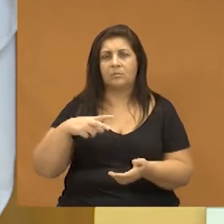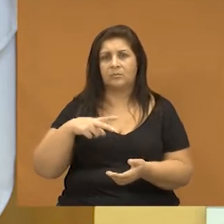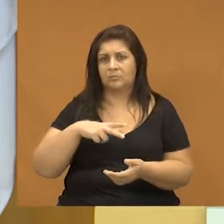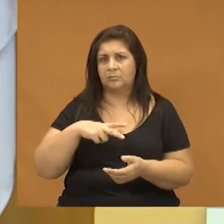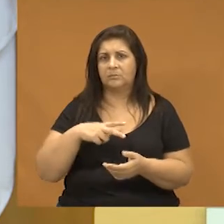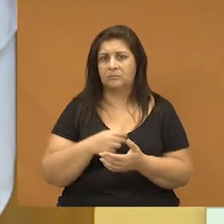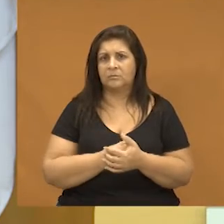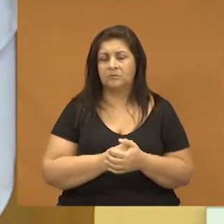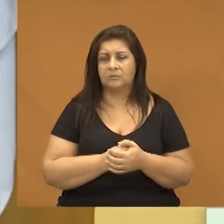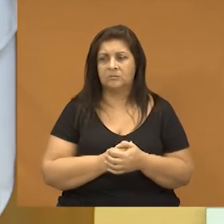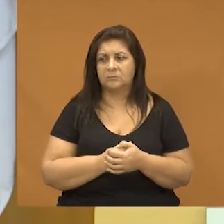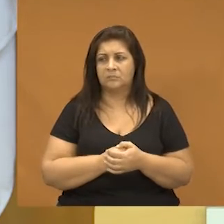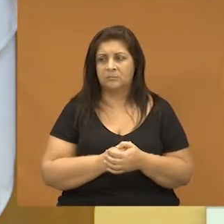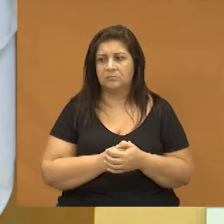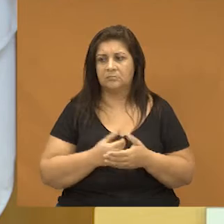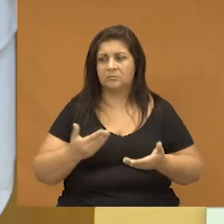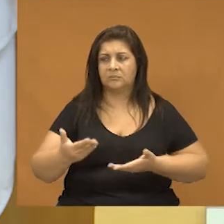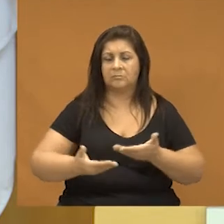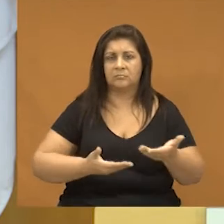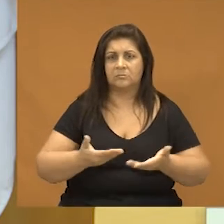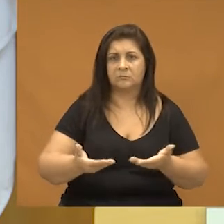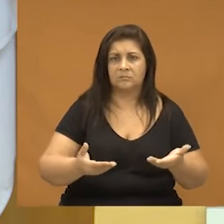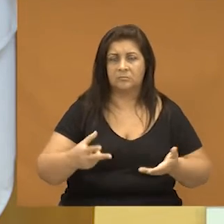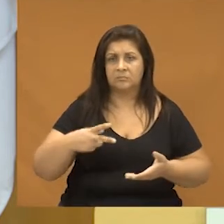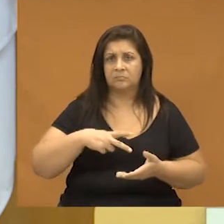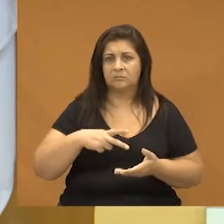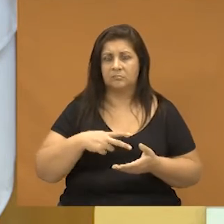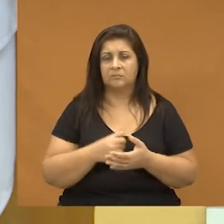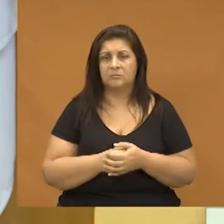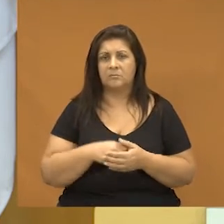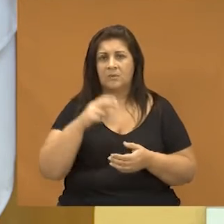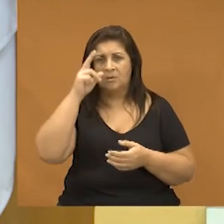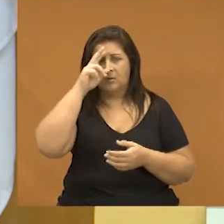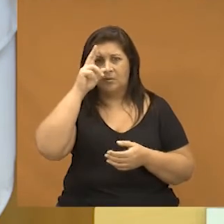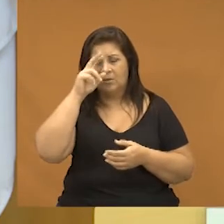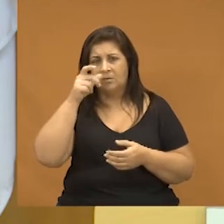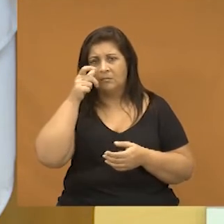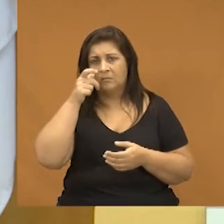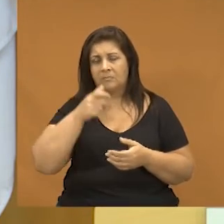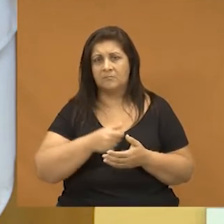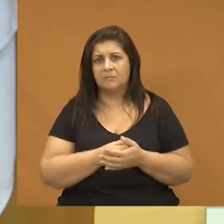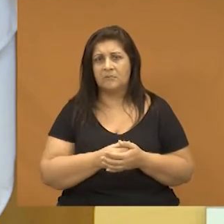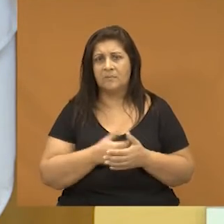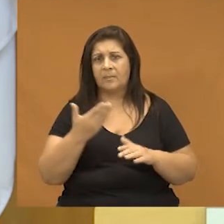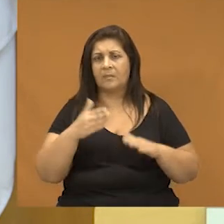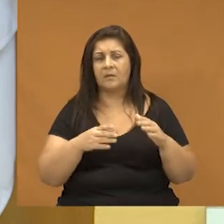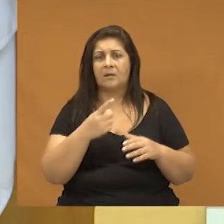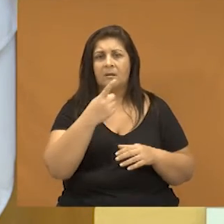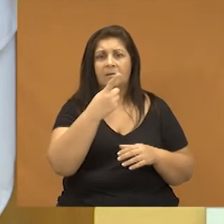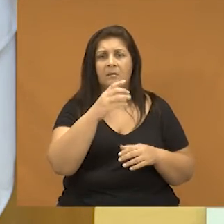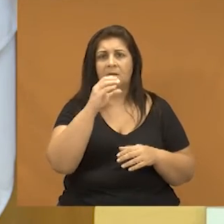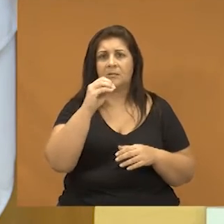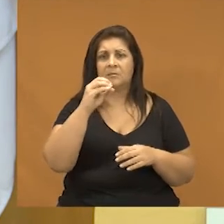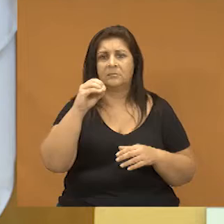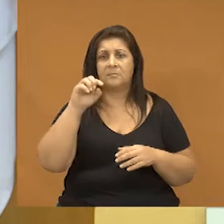E o atendimento de convênio, eu posso até levantar os números, mas eu lembro da última prestação de contas, são cerca de R$100 mil